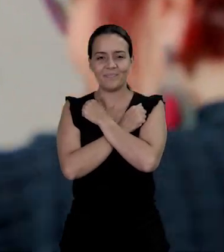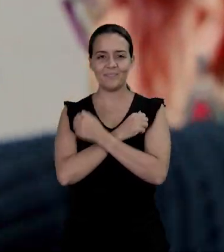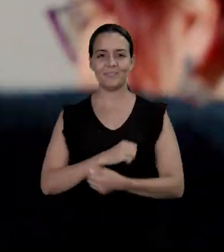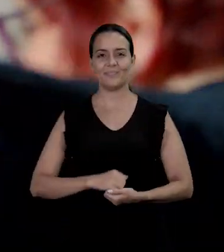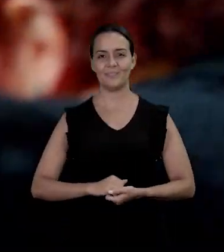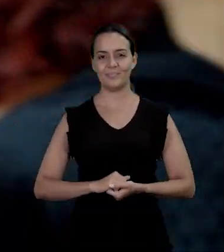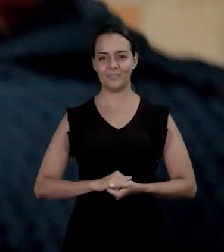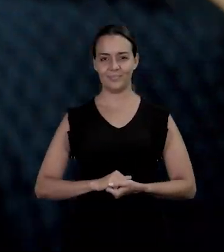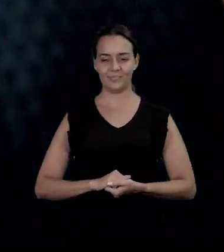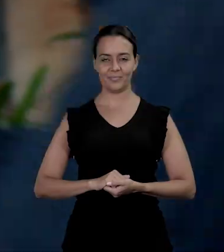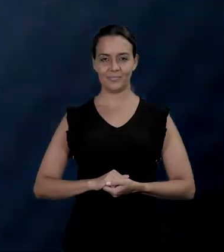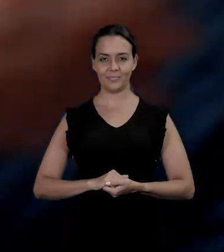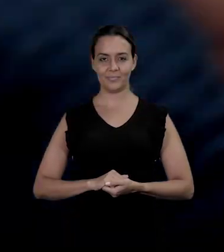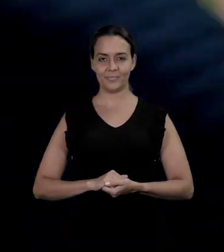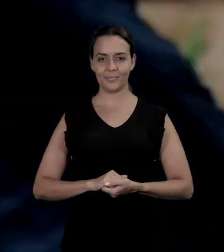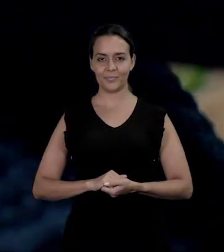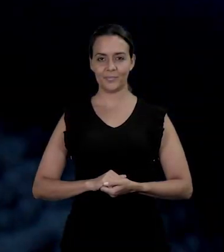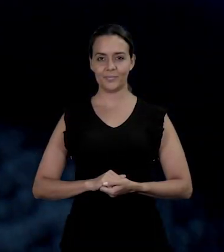abraço. Sim.